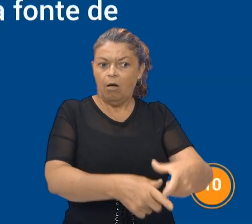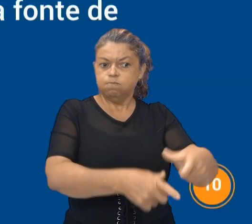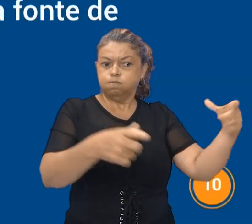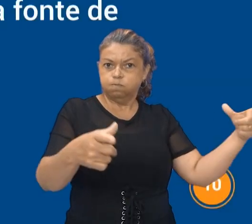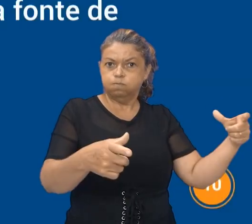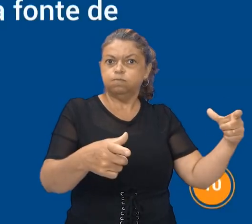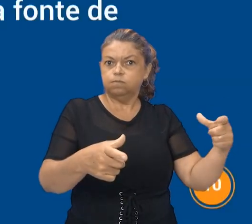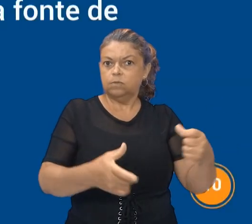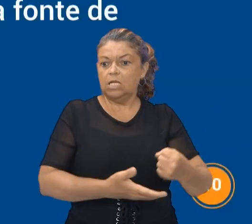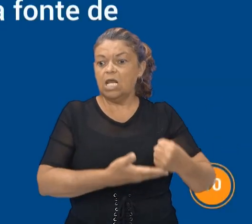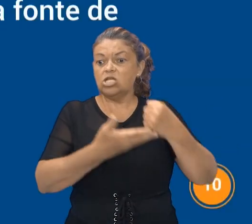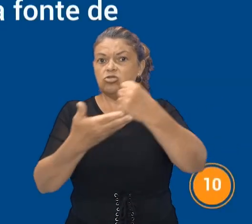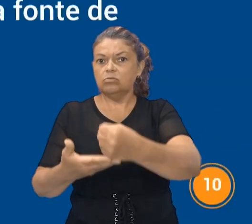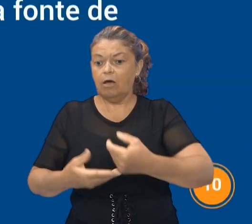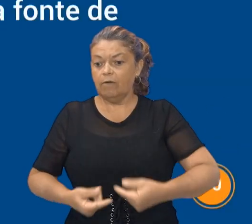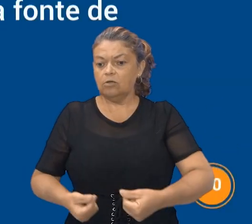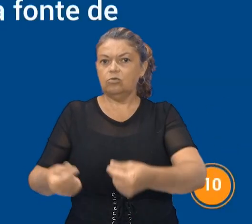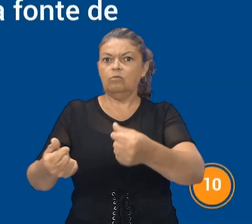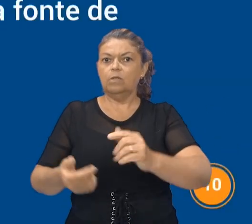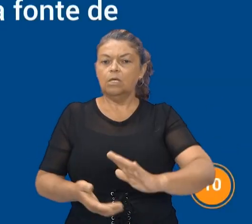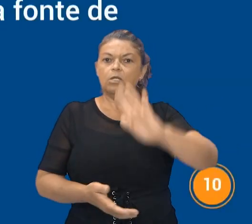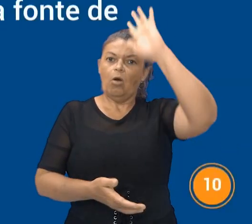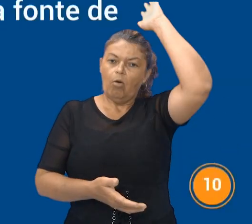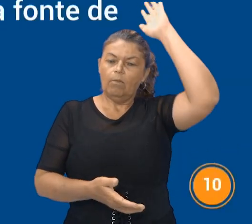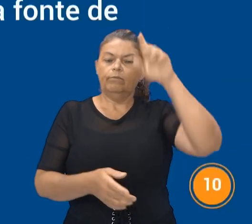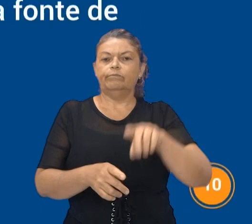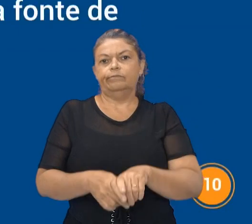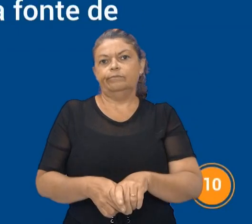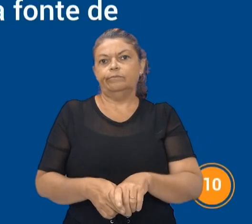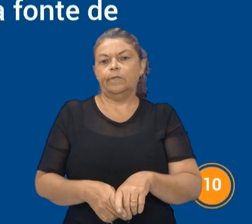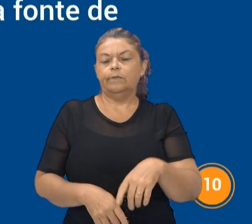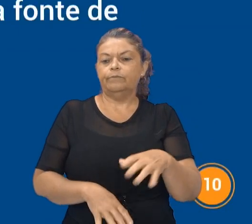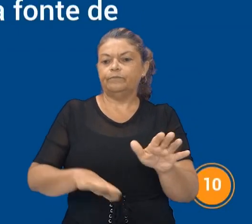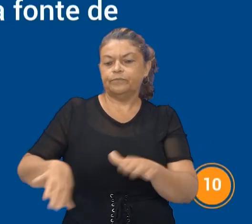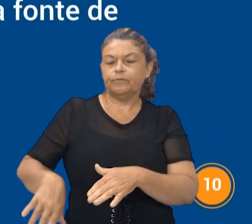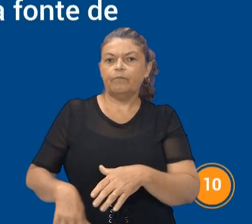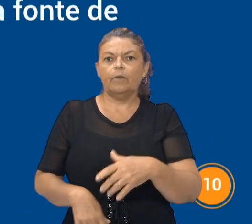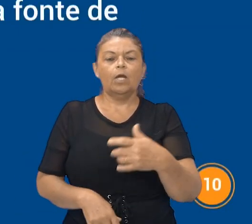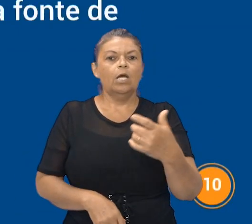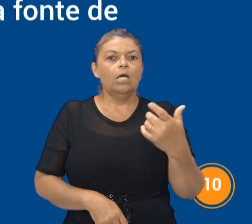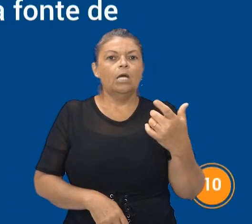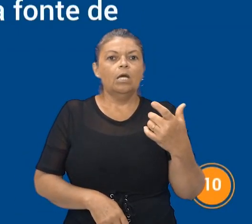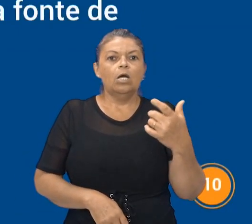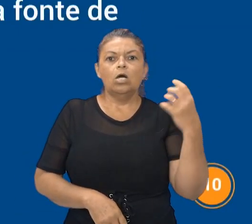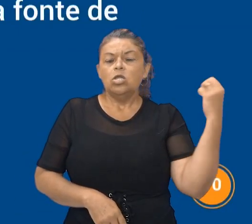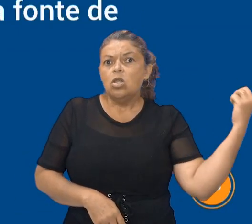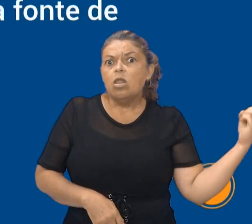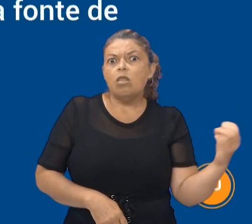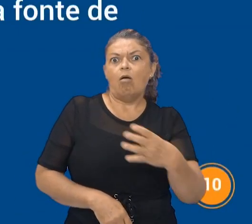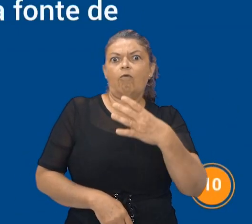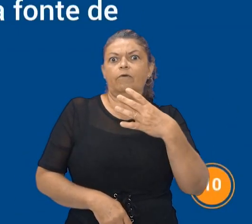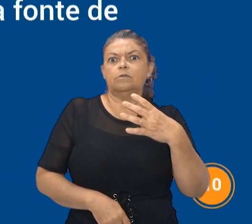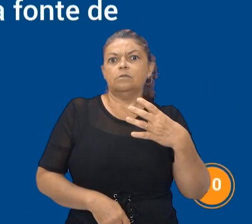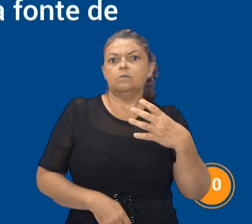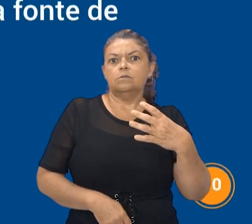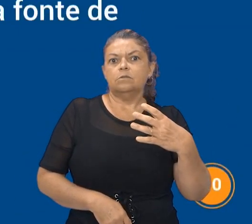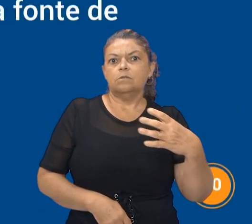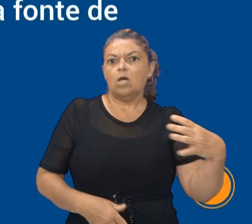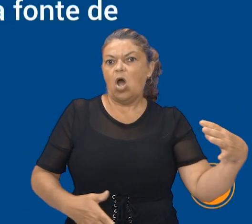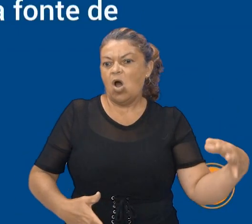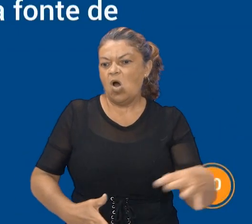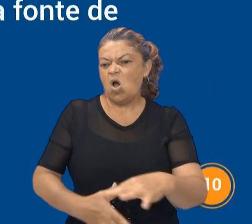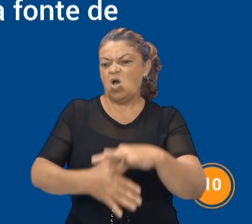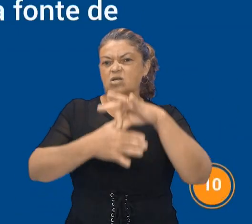ponto. Sem novas conquistas, o império perde sua fonte de escravos, como eu acabei de citar. E, tananã, o início